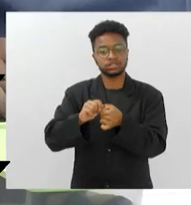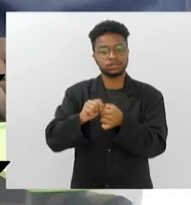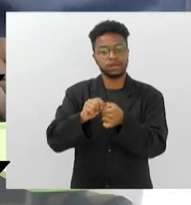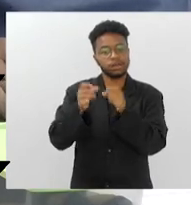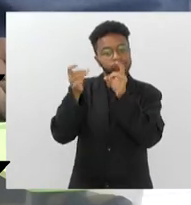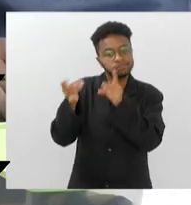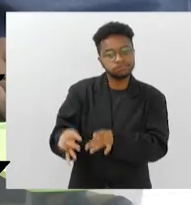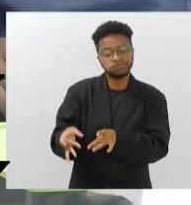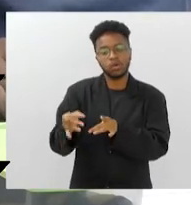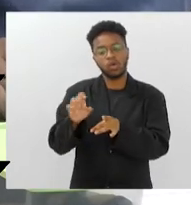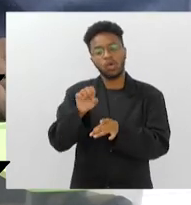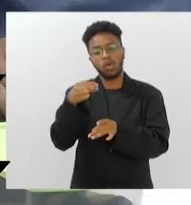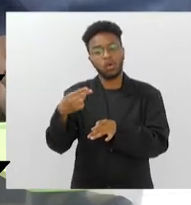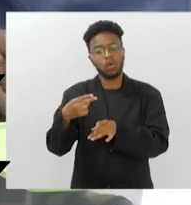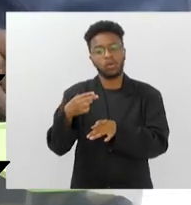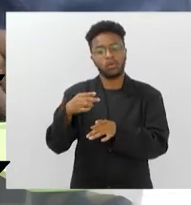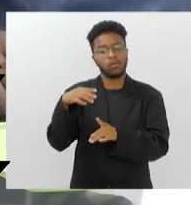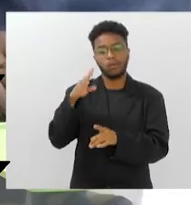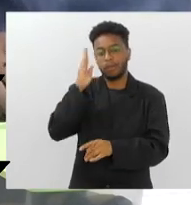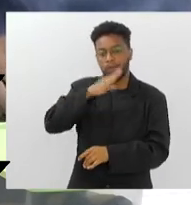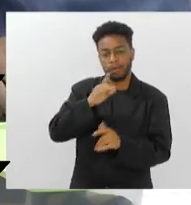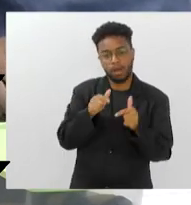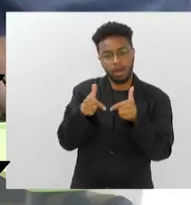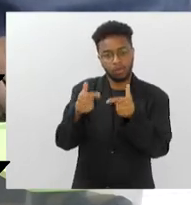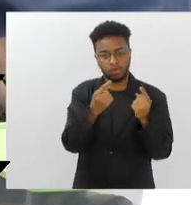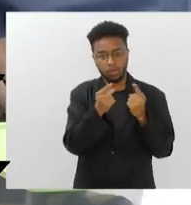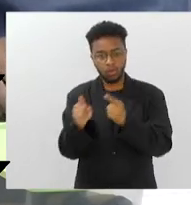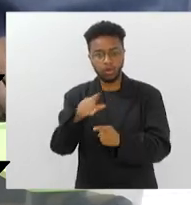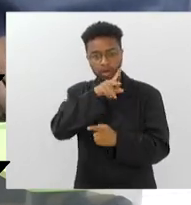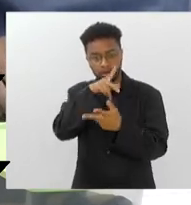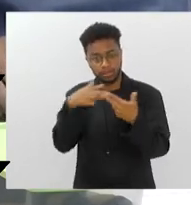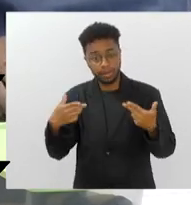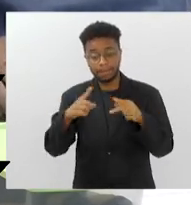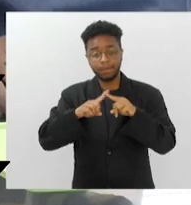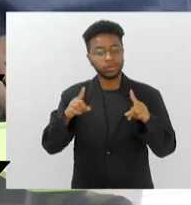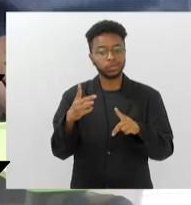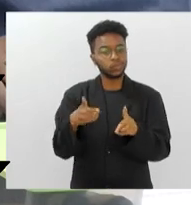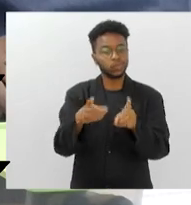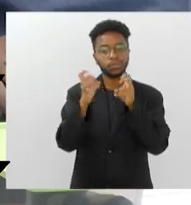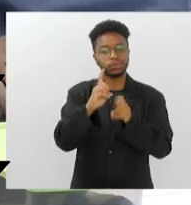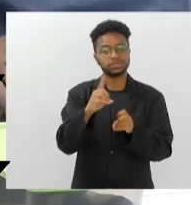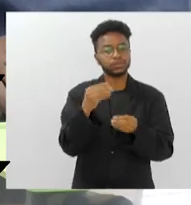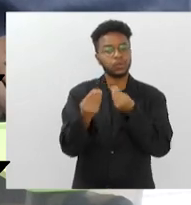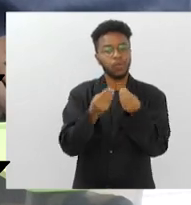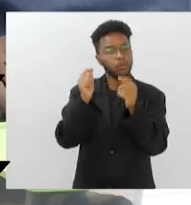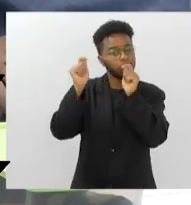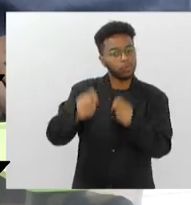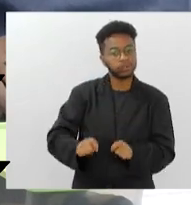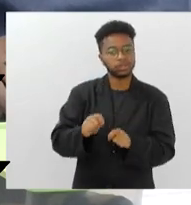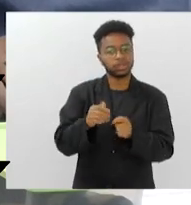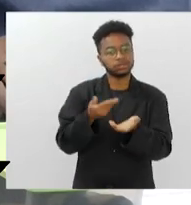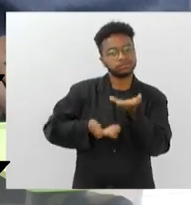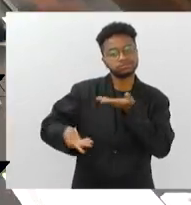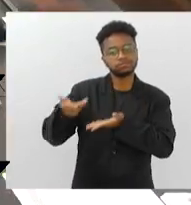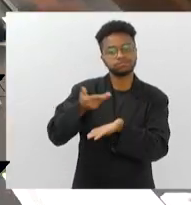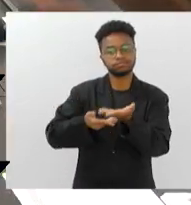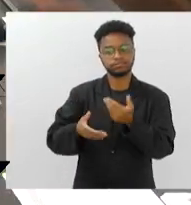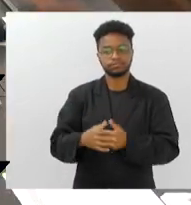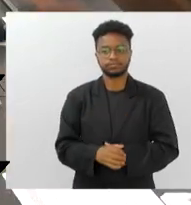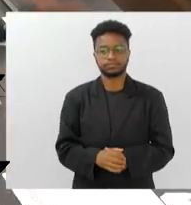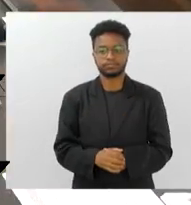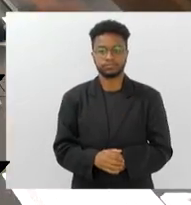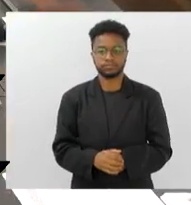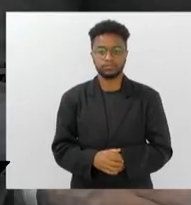vendo a potencialidade que é é essa convivência tem importante só uma uma parte eh já